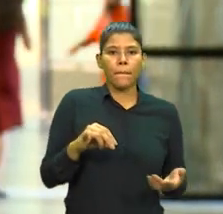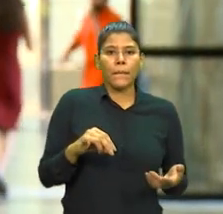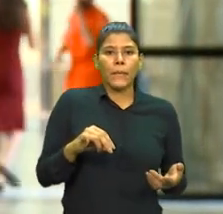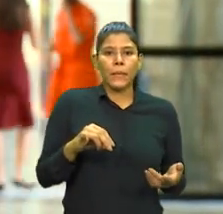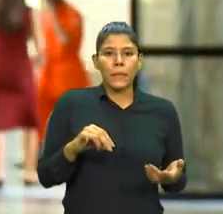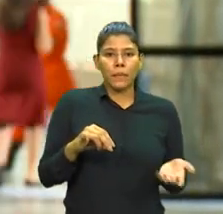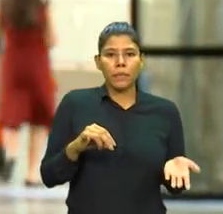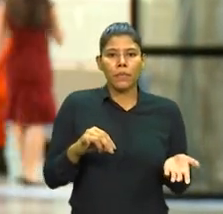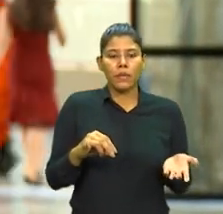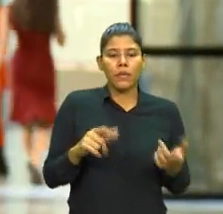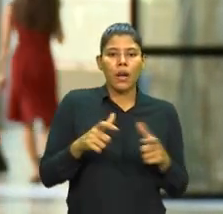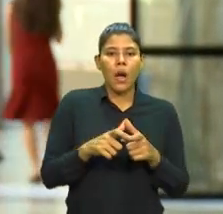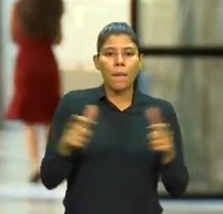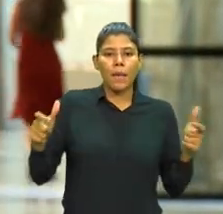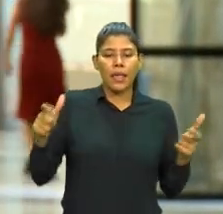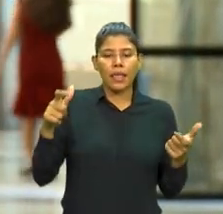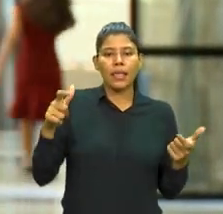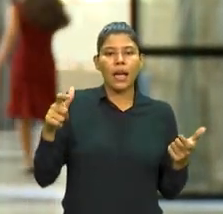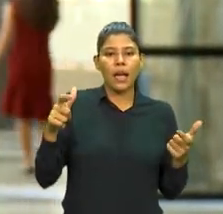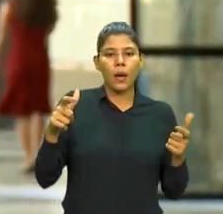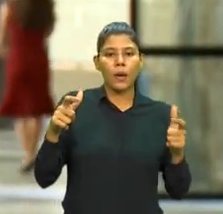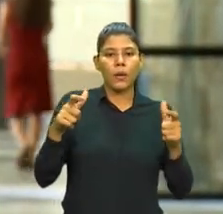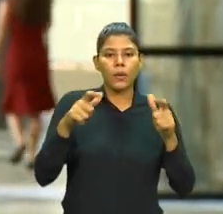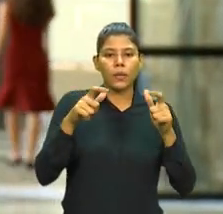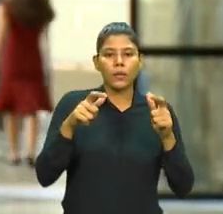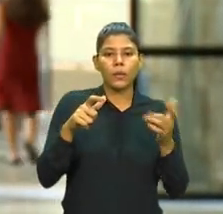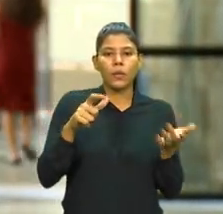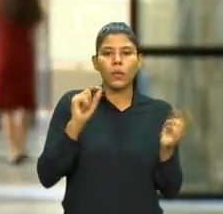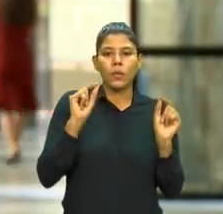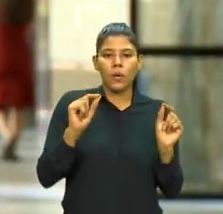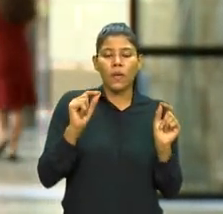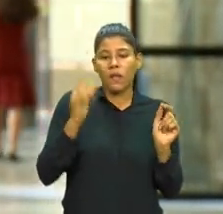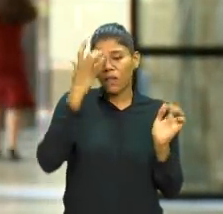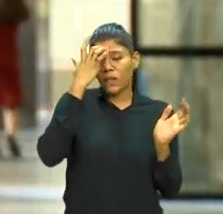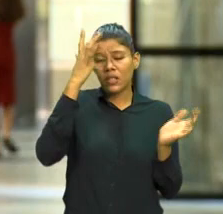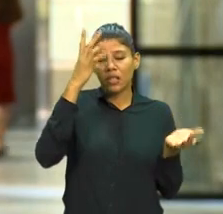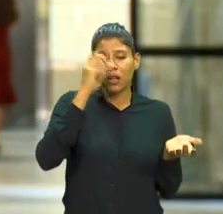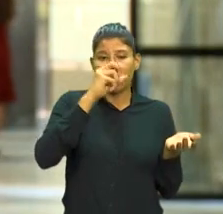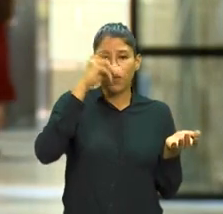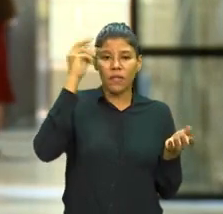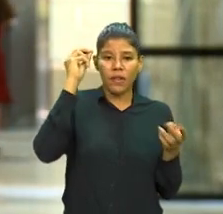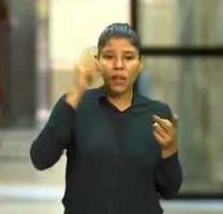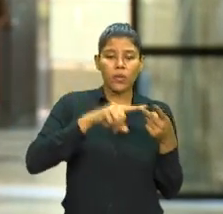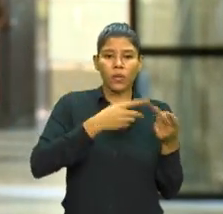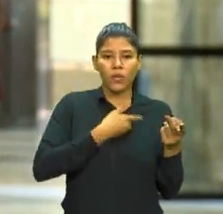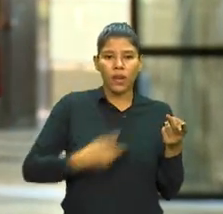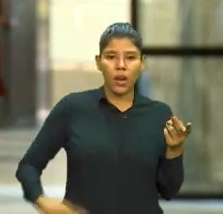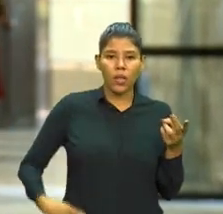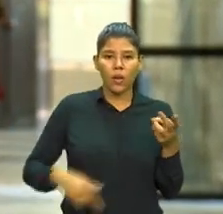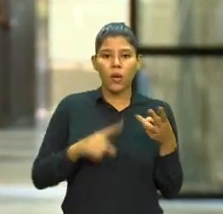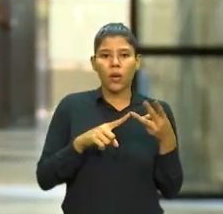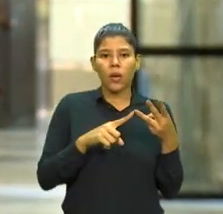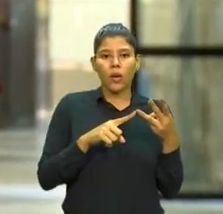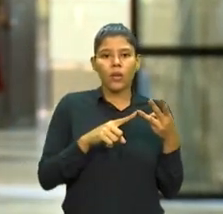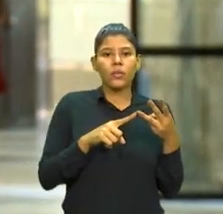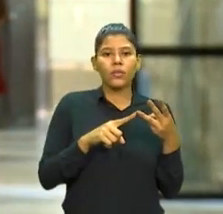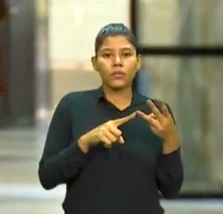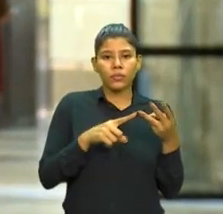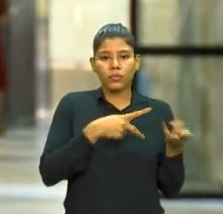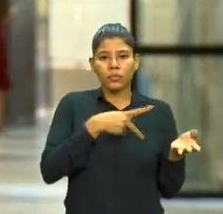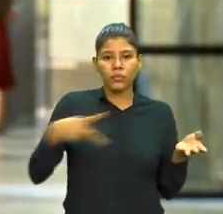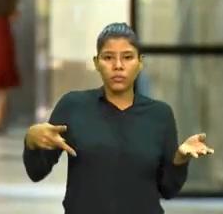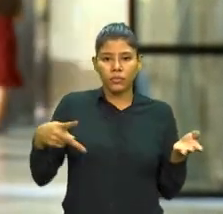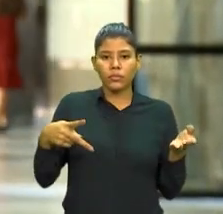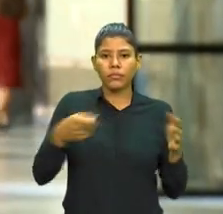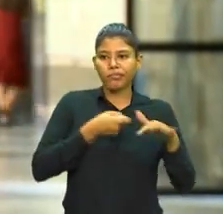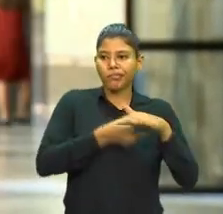nomeação Vai facilitar que os prefeitos governadores e Presidente na verdade preencham a máquina administrativa com os